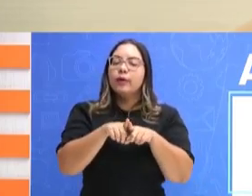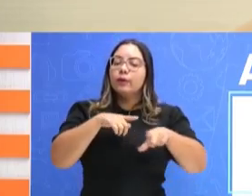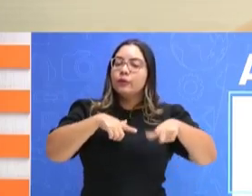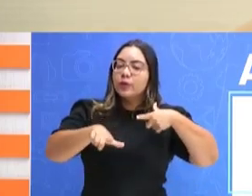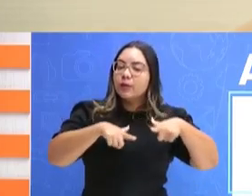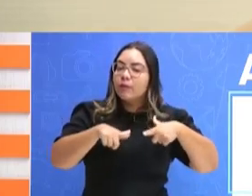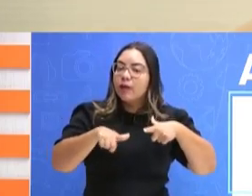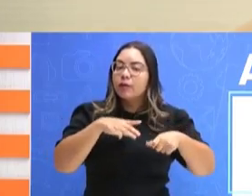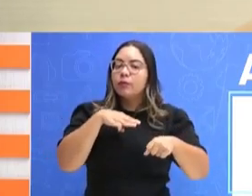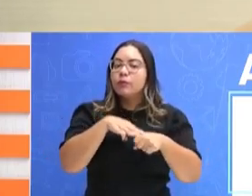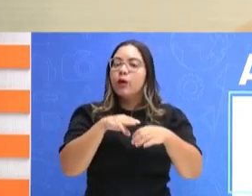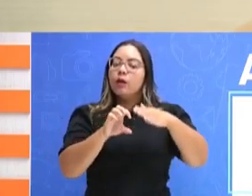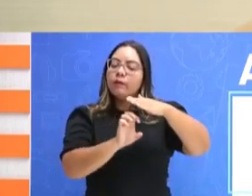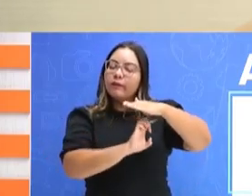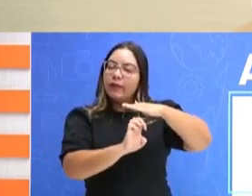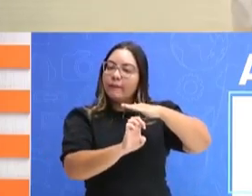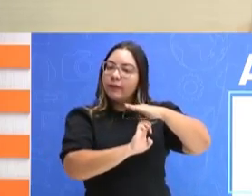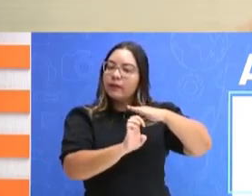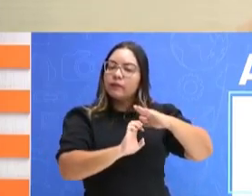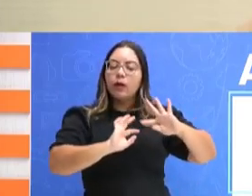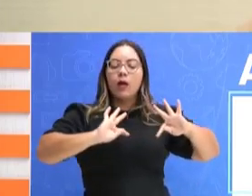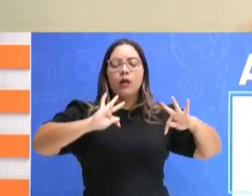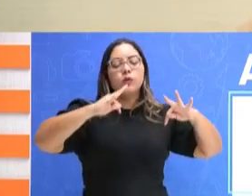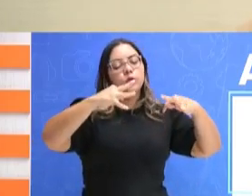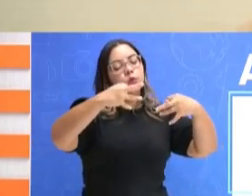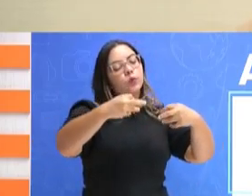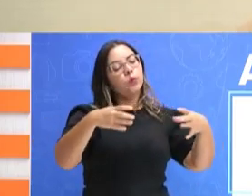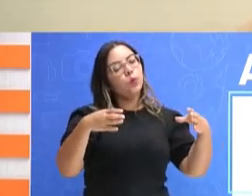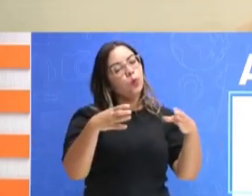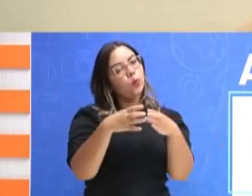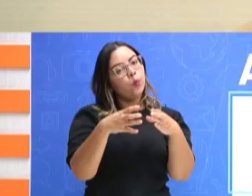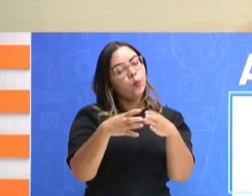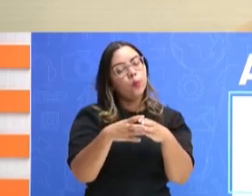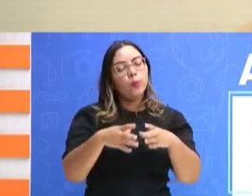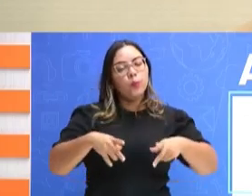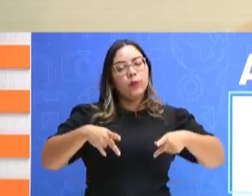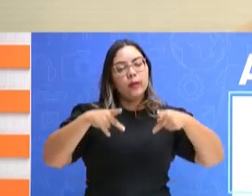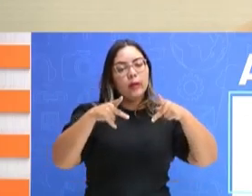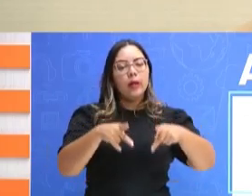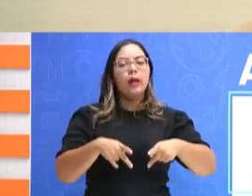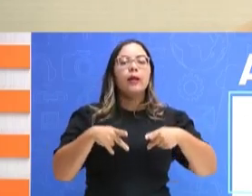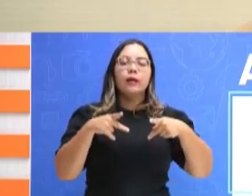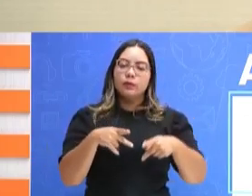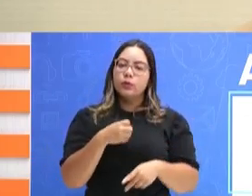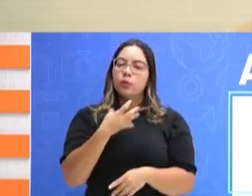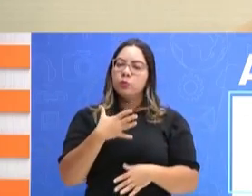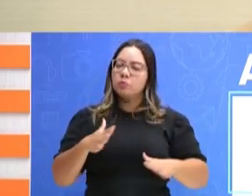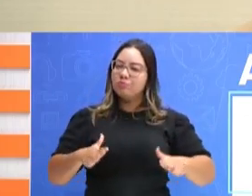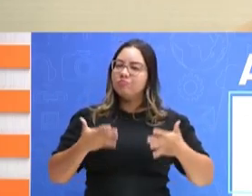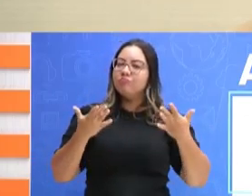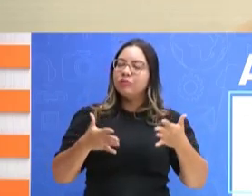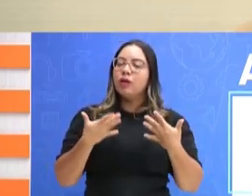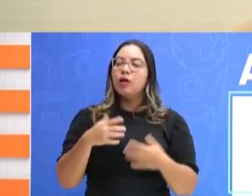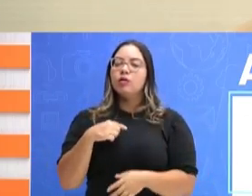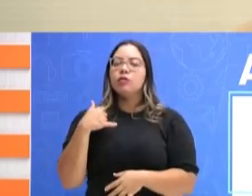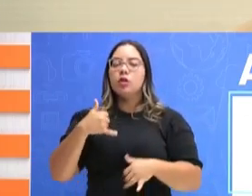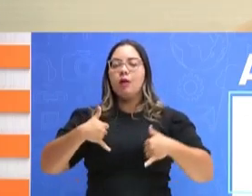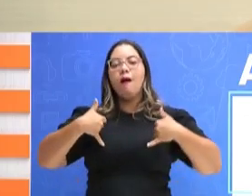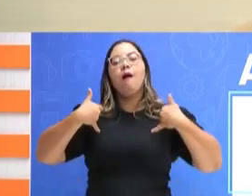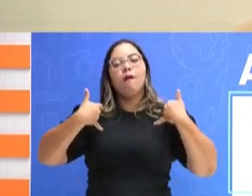Municipal os Comerciantes para todo o conjunto da cidade mais um motivo pra gente ter alguma do nosso